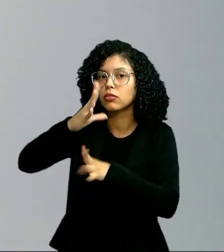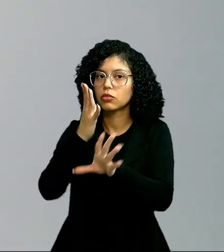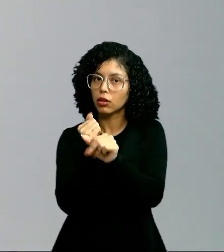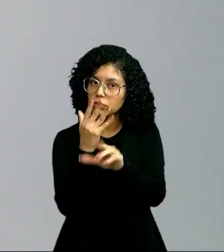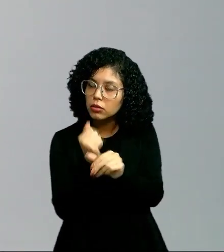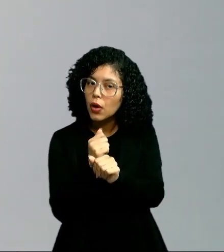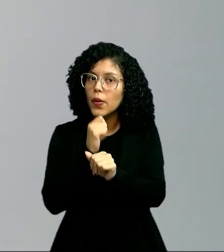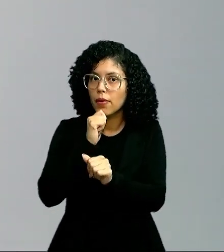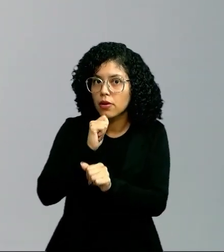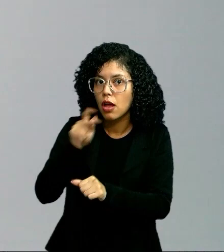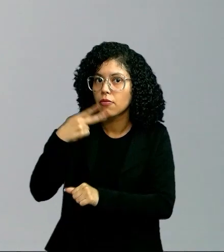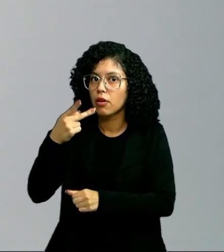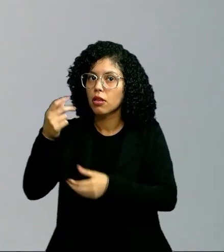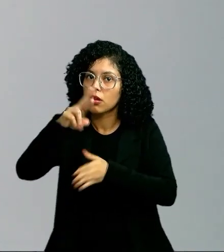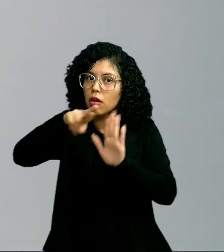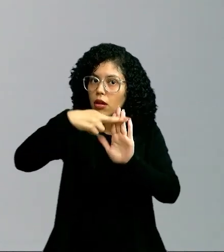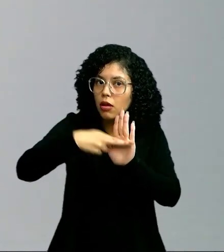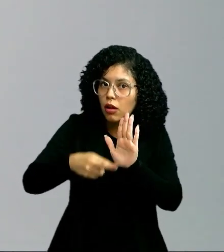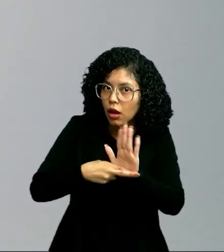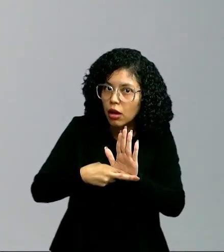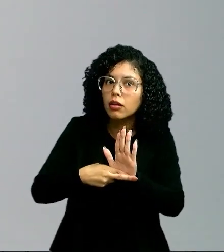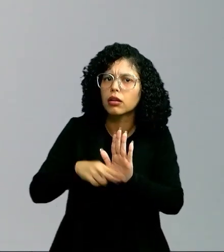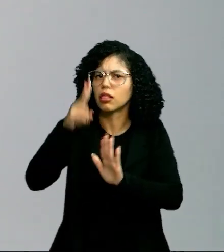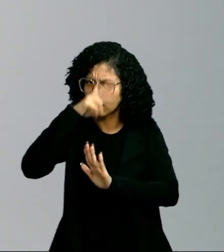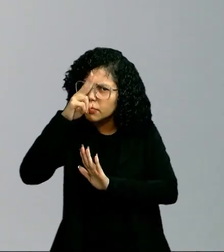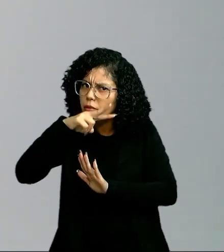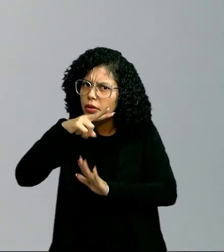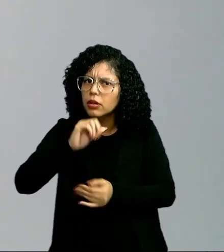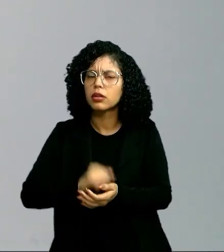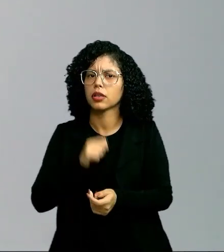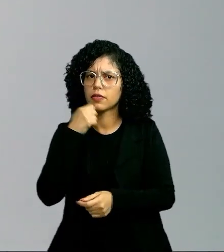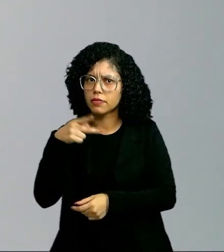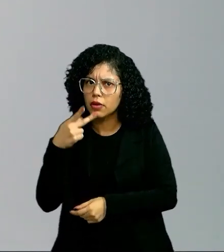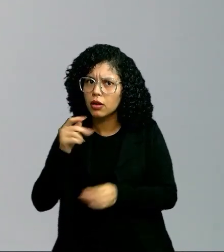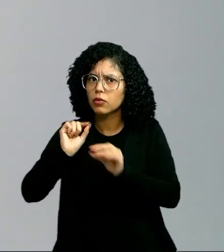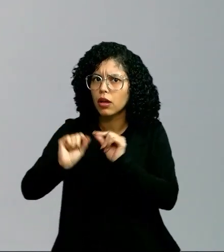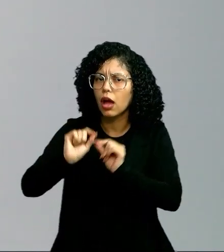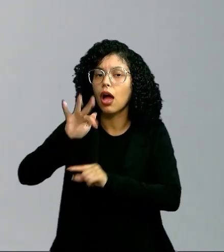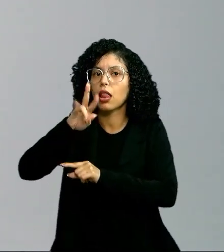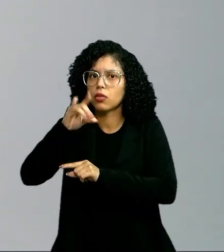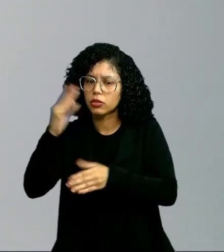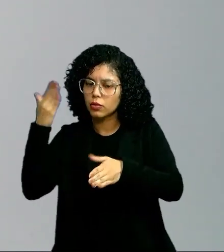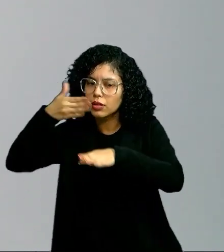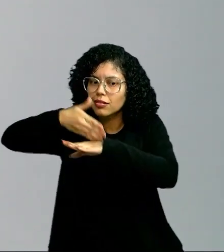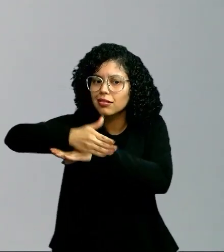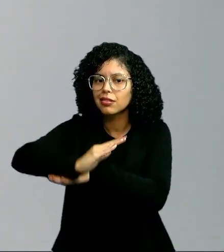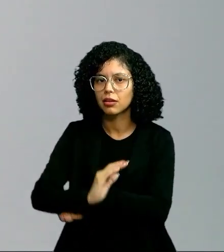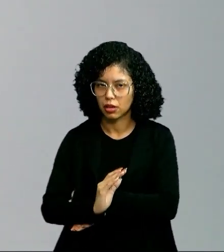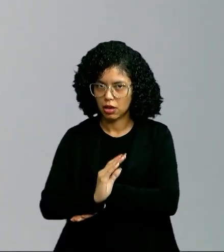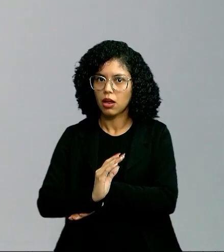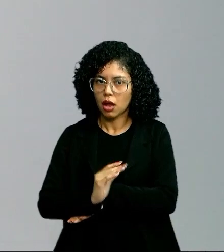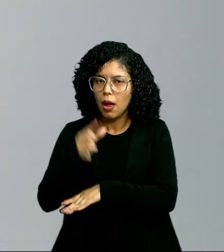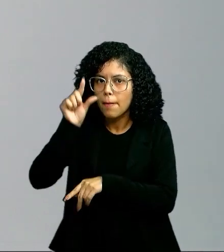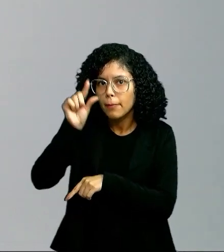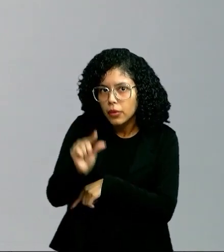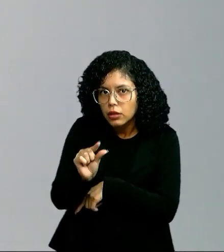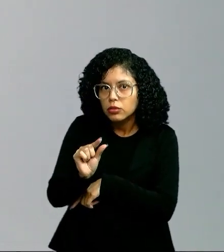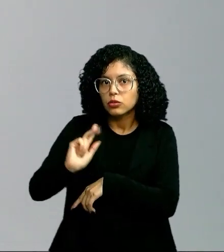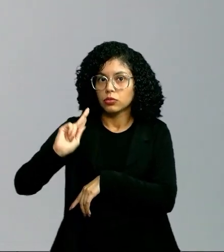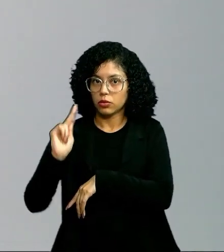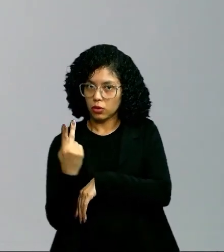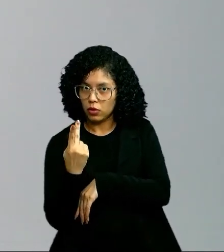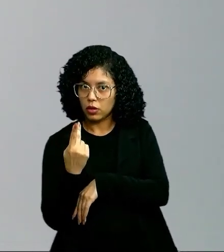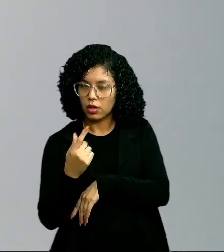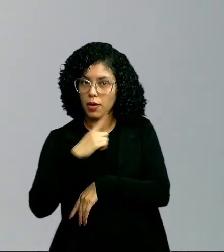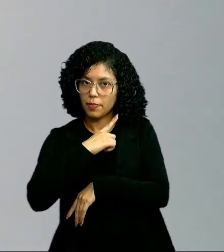adição eu falei para vocês sobre a regra de Markov-Nikov, que é o halogênio ele vai entrar no carbono que está menos